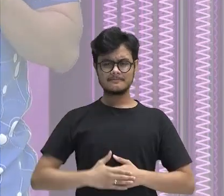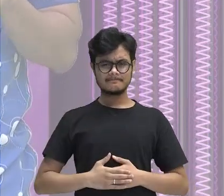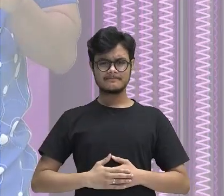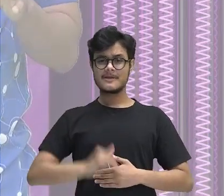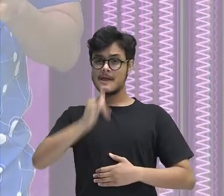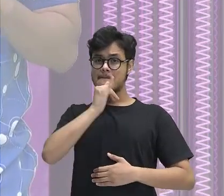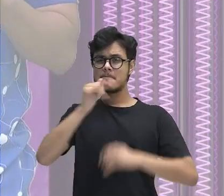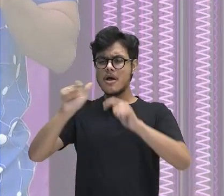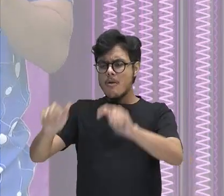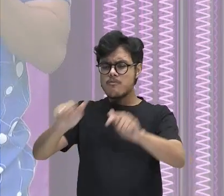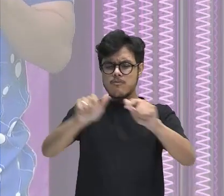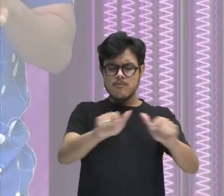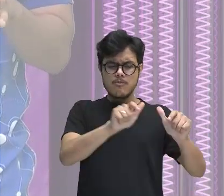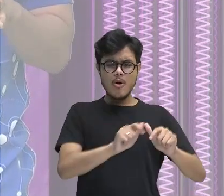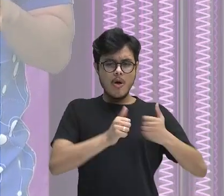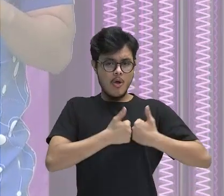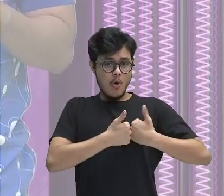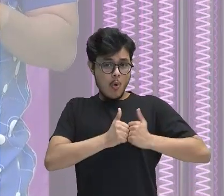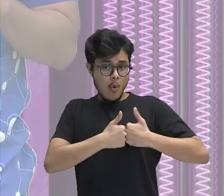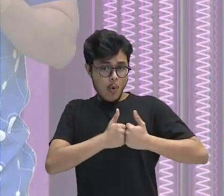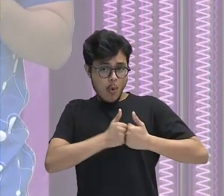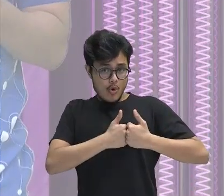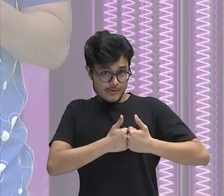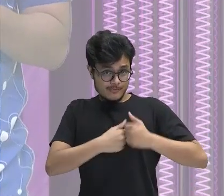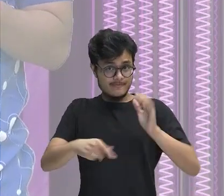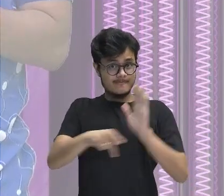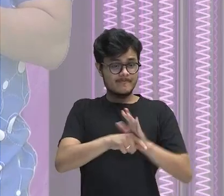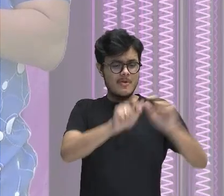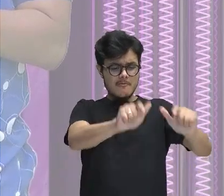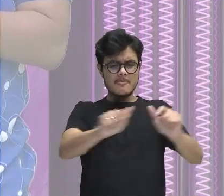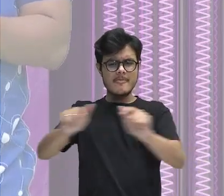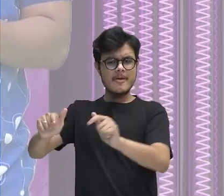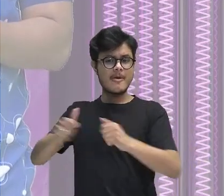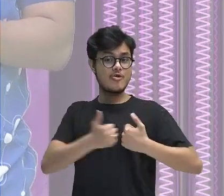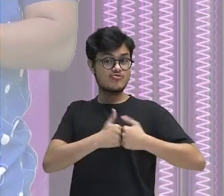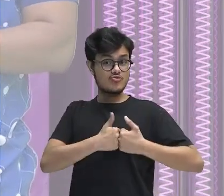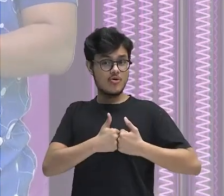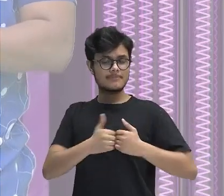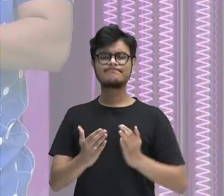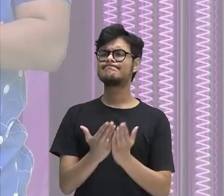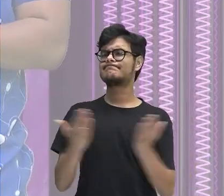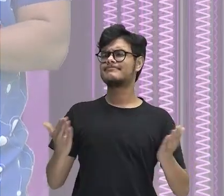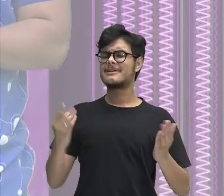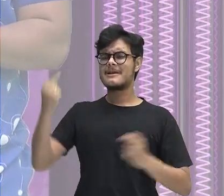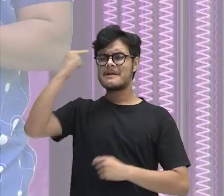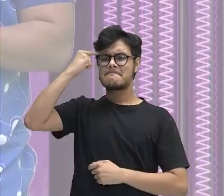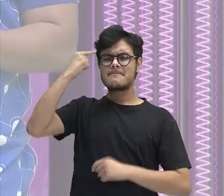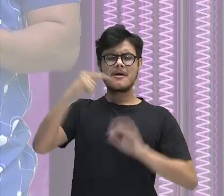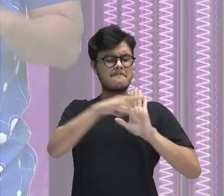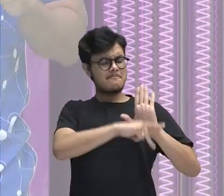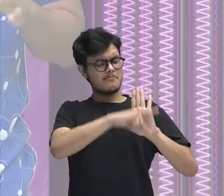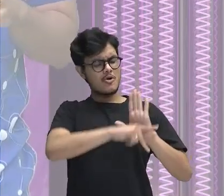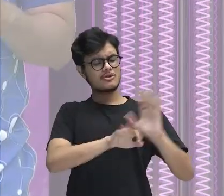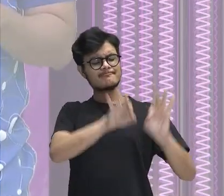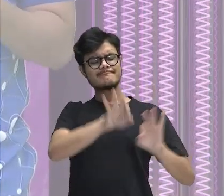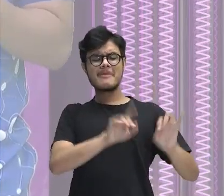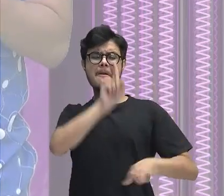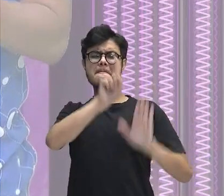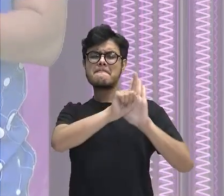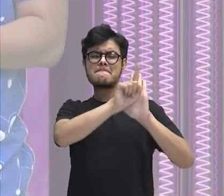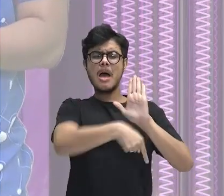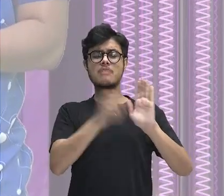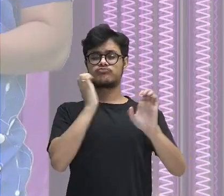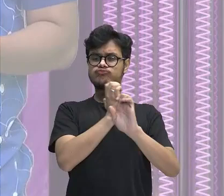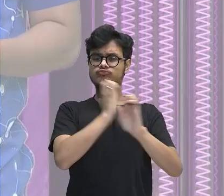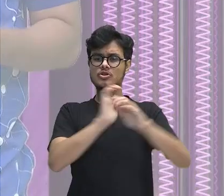de ônibus nas principais vias. E para isso, o que foi que ele determinou para a sua empresa de engenharia? Falou o seguinte, ó,